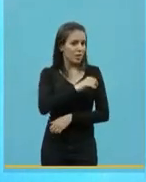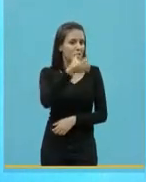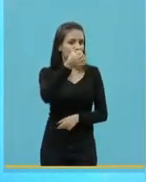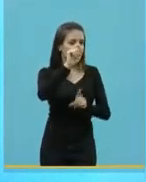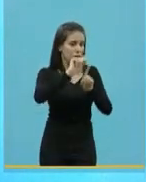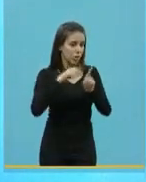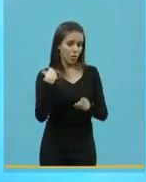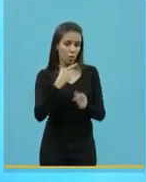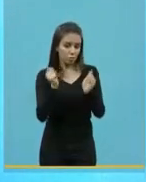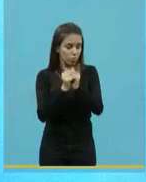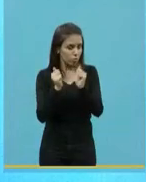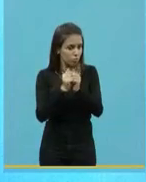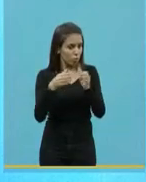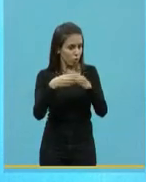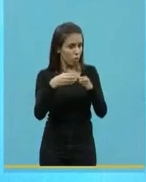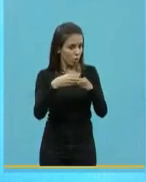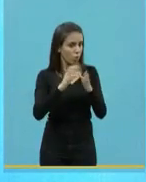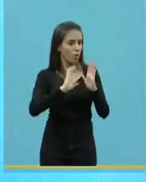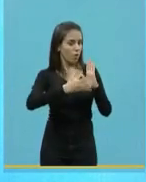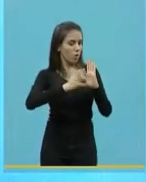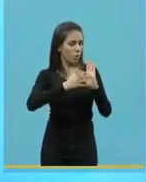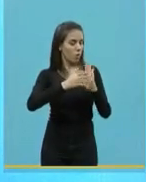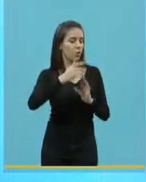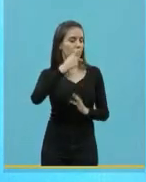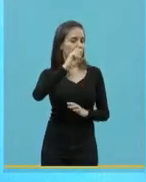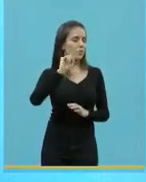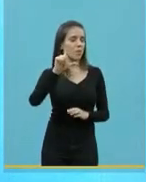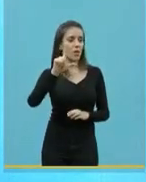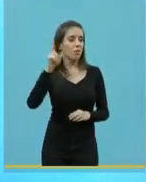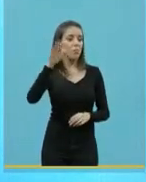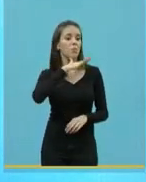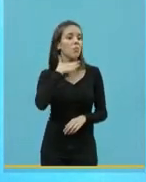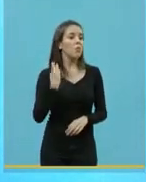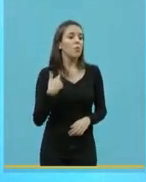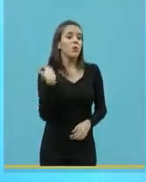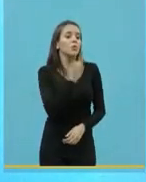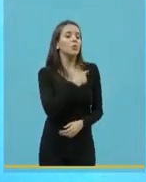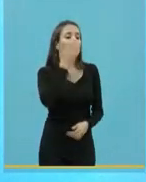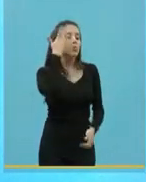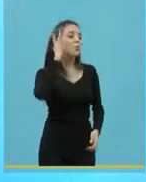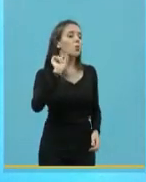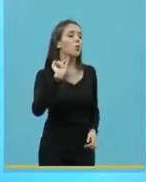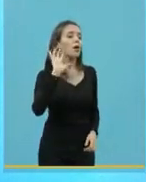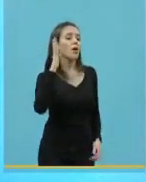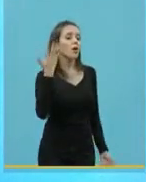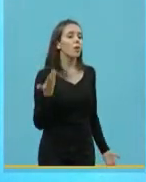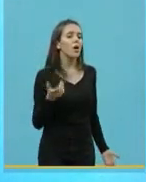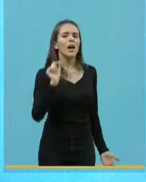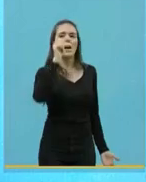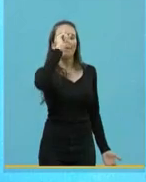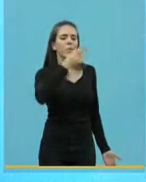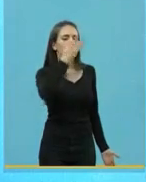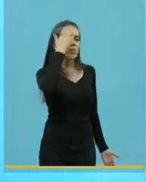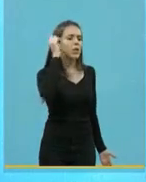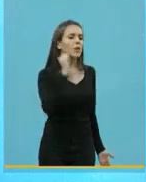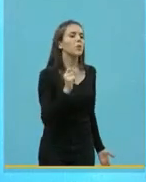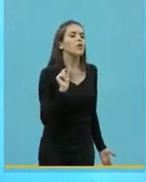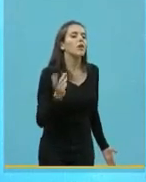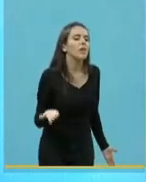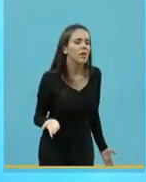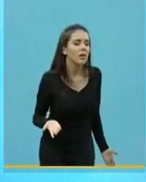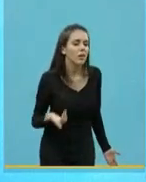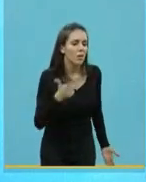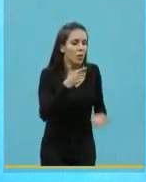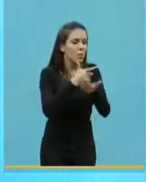nossa companheira de partido do pessoal foi assassinada até hoje a gente não sabe quem matou e quem mandou matar marielly não por acaso